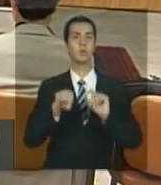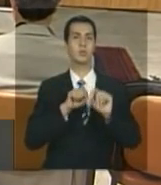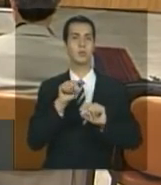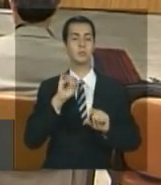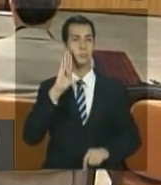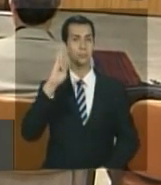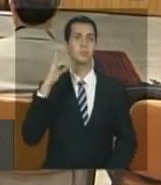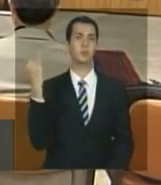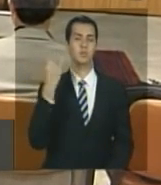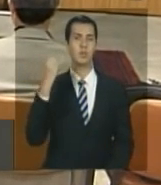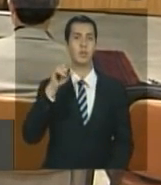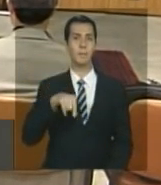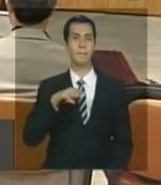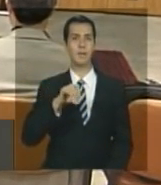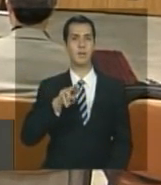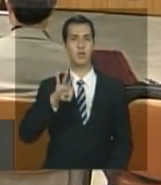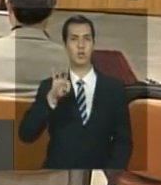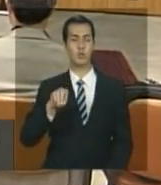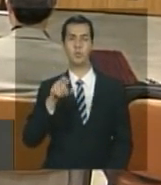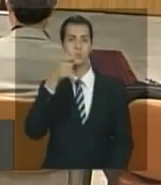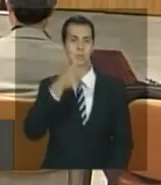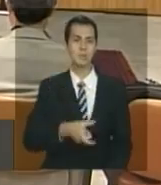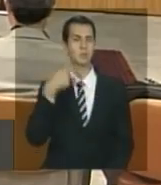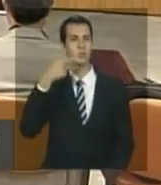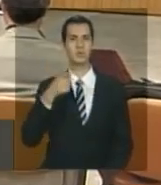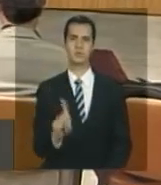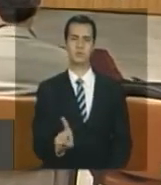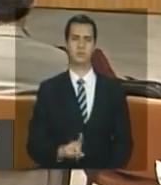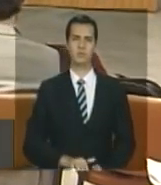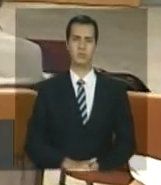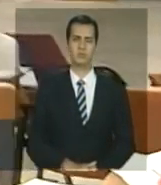por atendendo ou respondendo a interesses políticos.